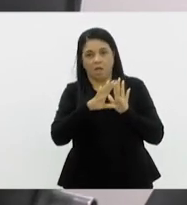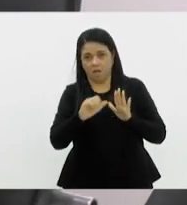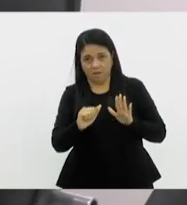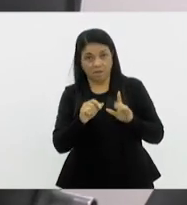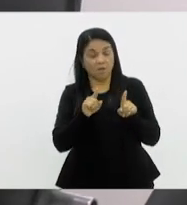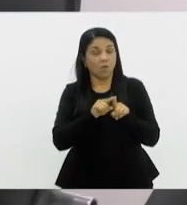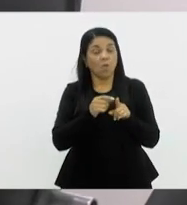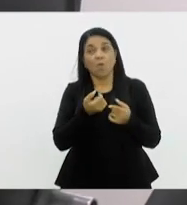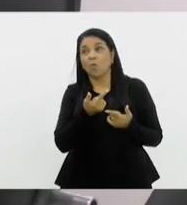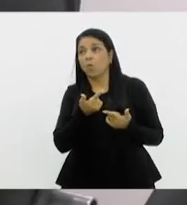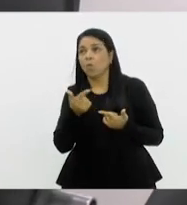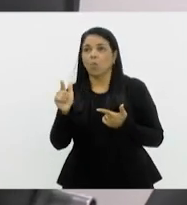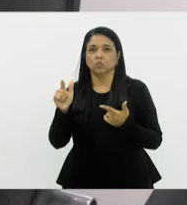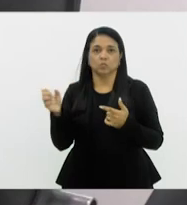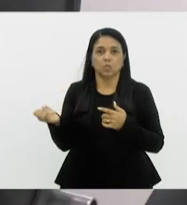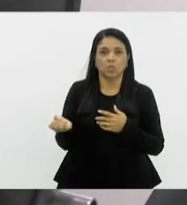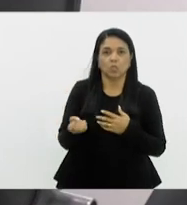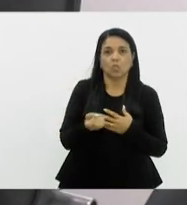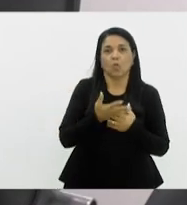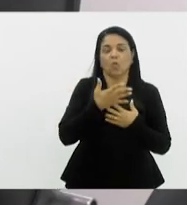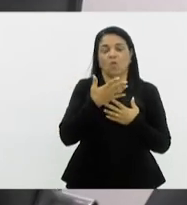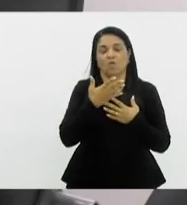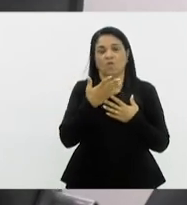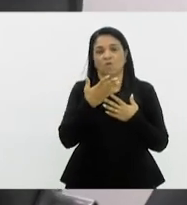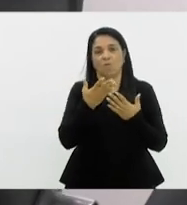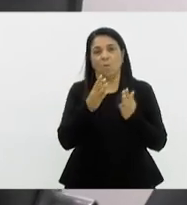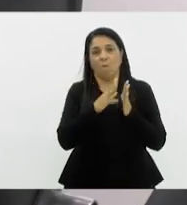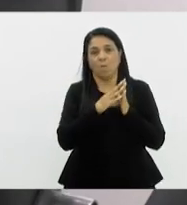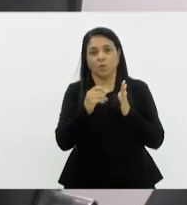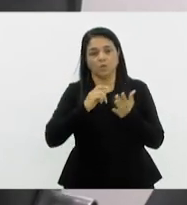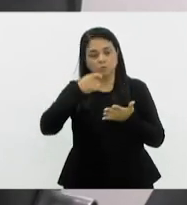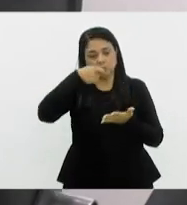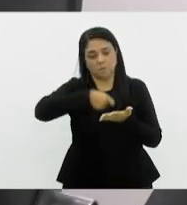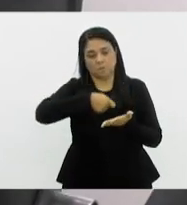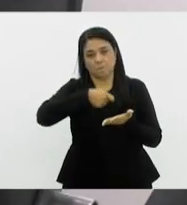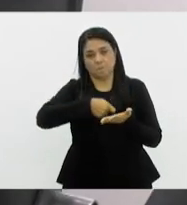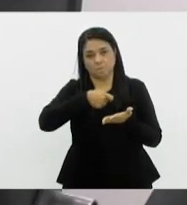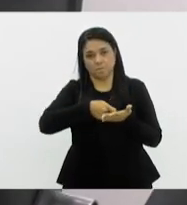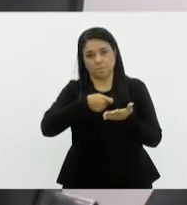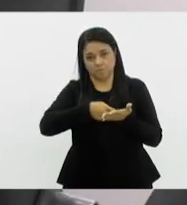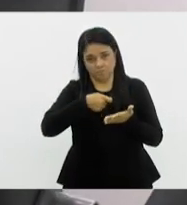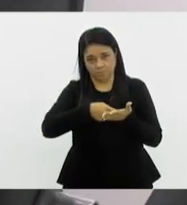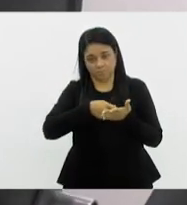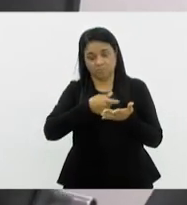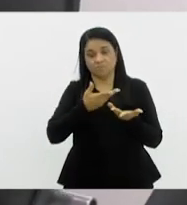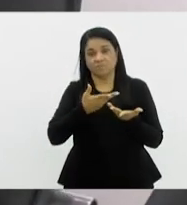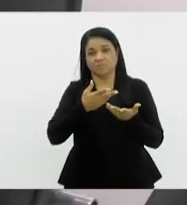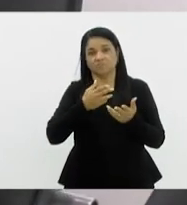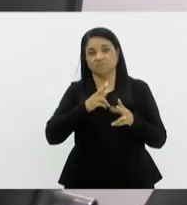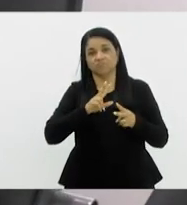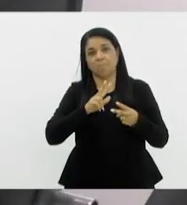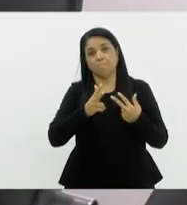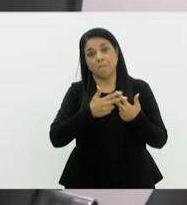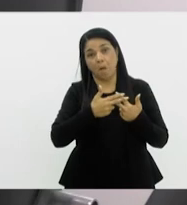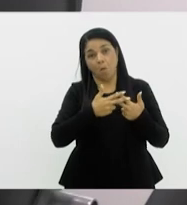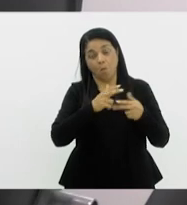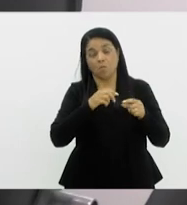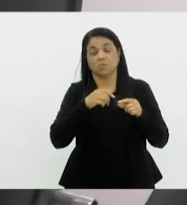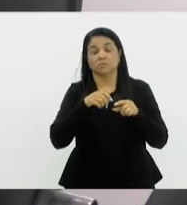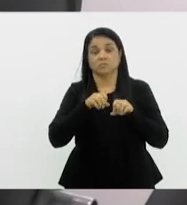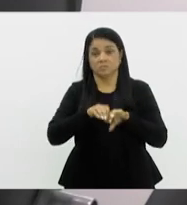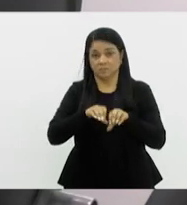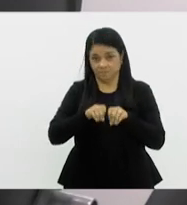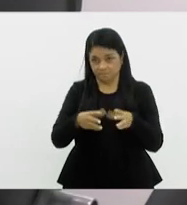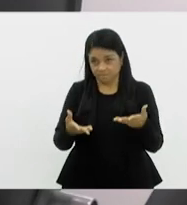criar novo formato de cumprimento de medida socioeducativa. Na realidade, como eu